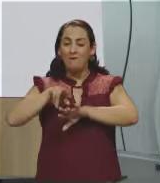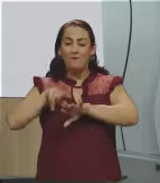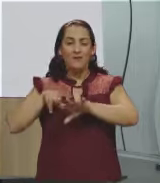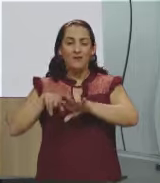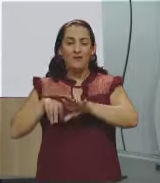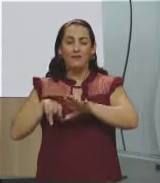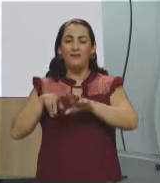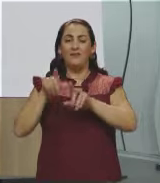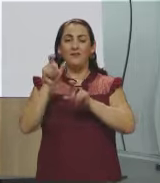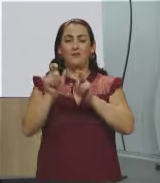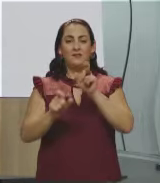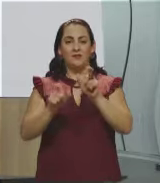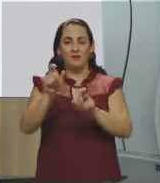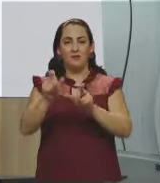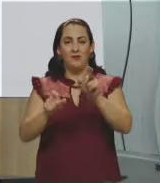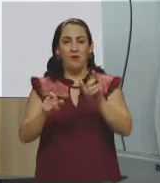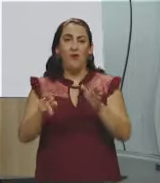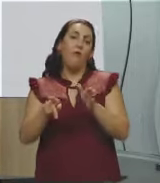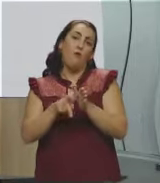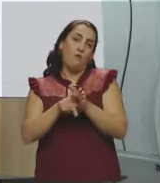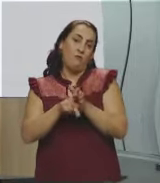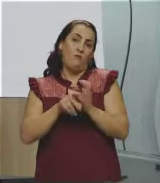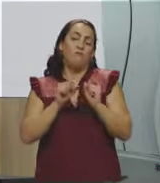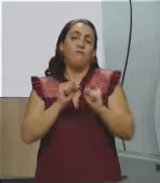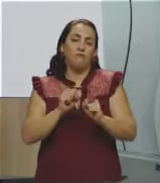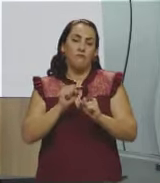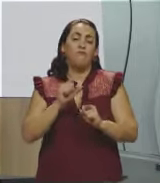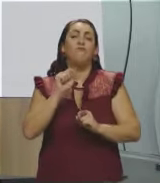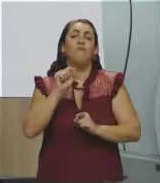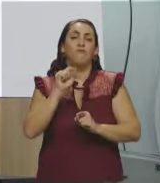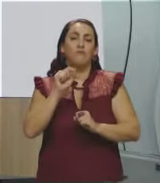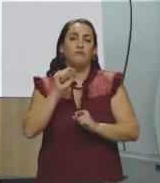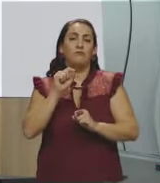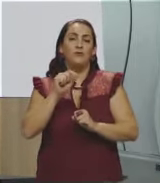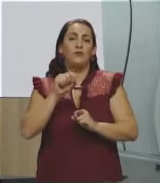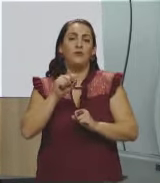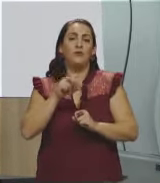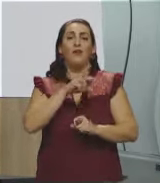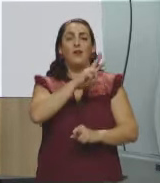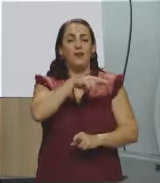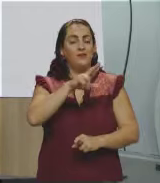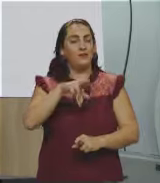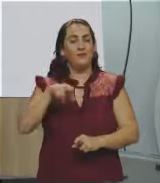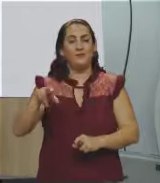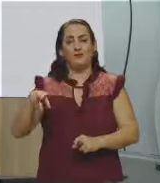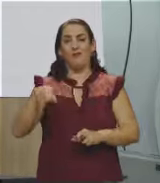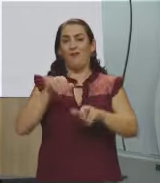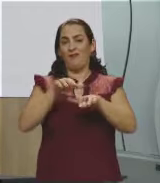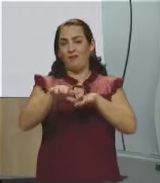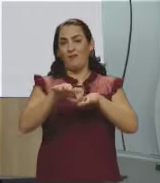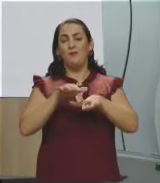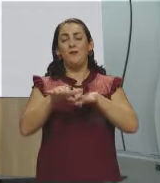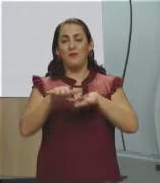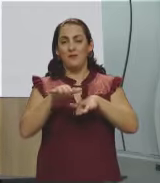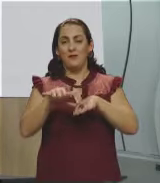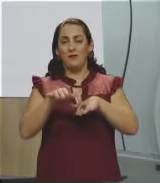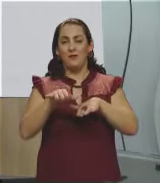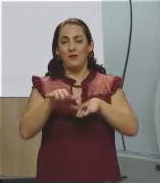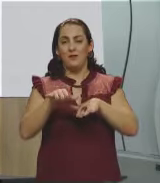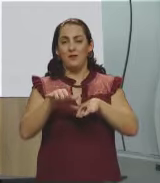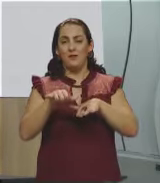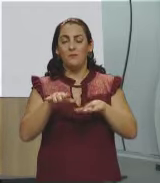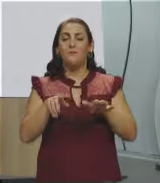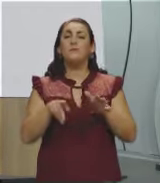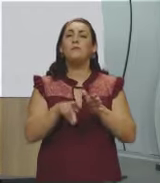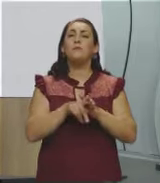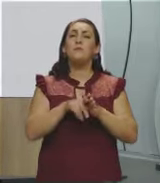isso seria uma resistência ao seu movimento. Você pode pensar isso também no trânsito de uma cidade grande, onde você tem